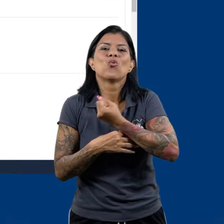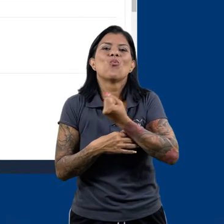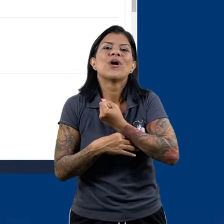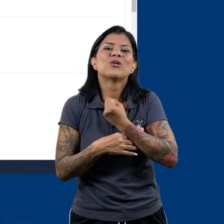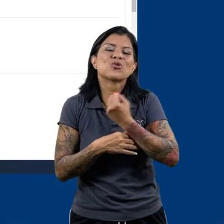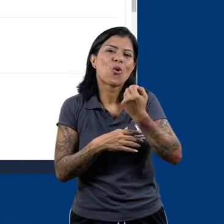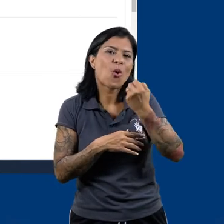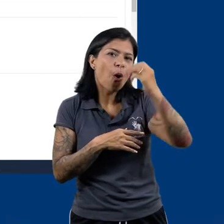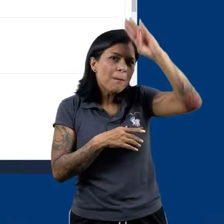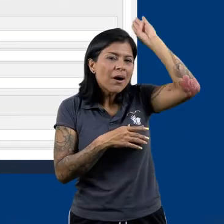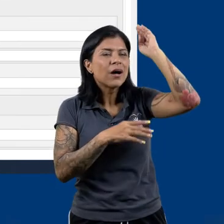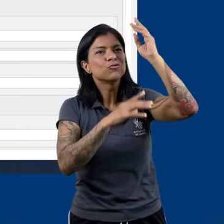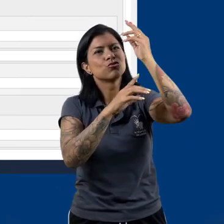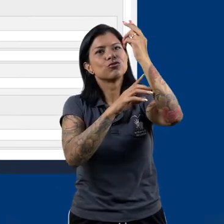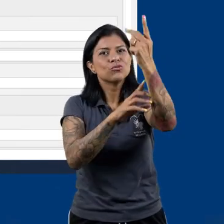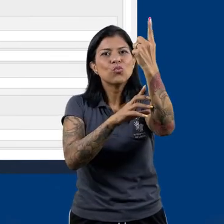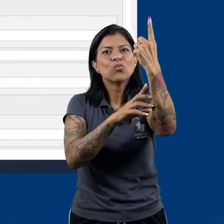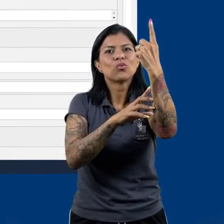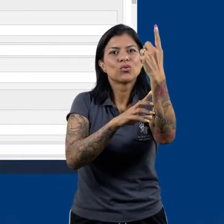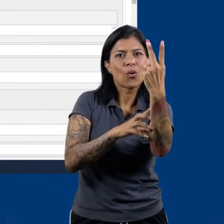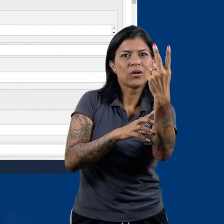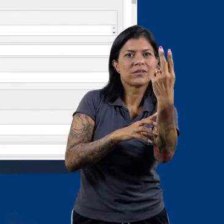as respostas